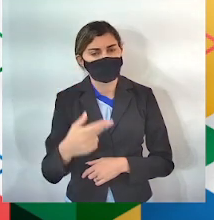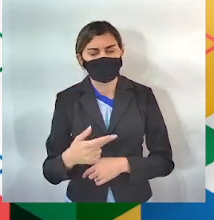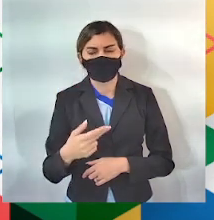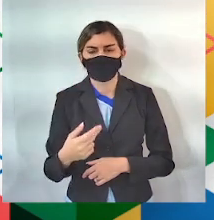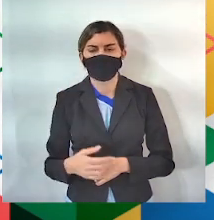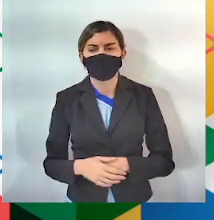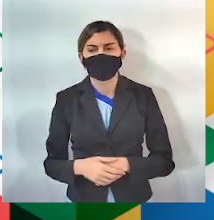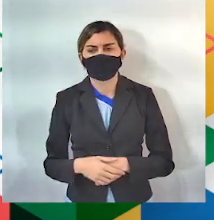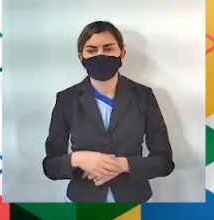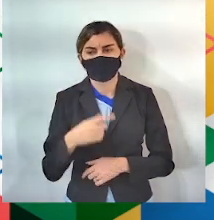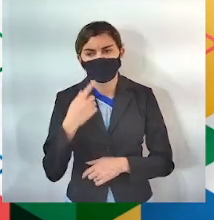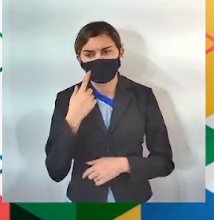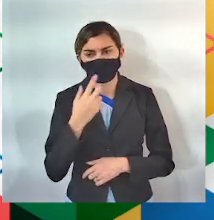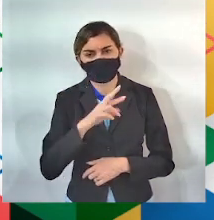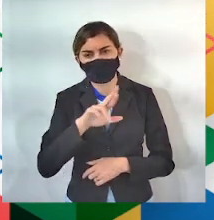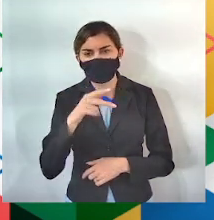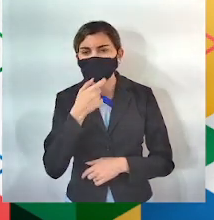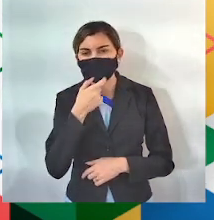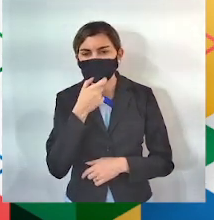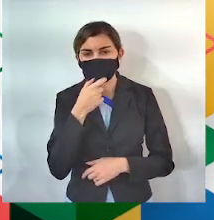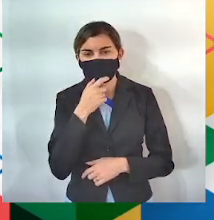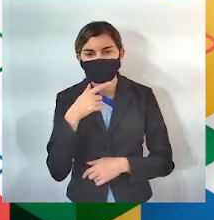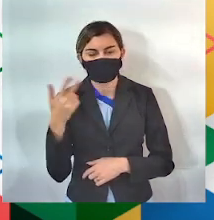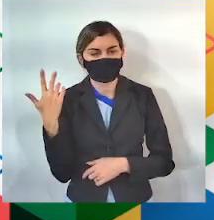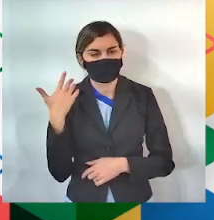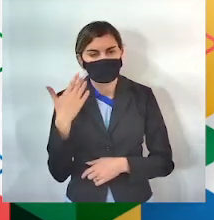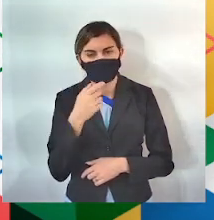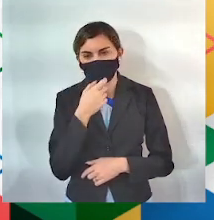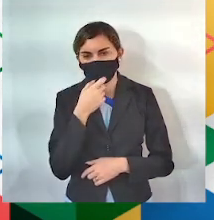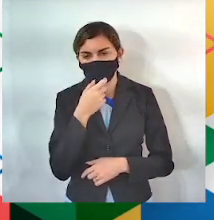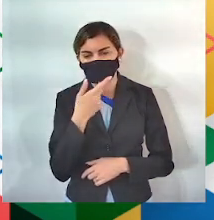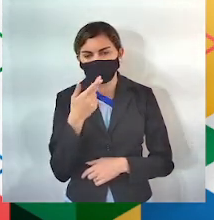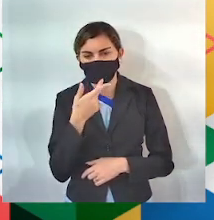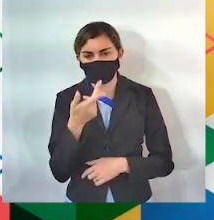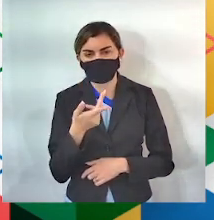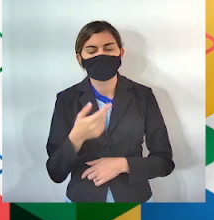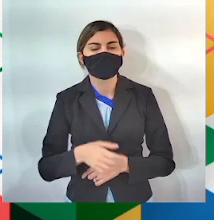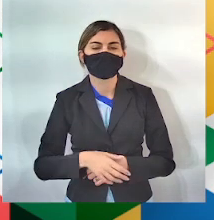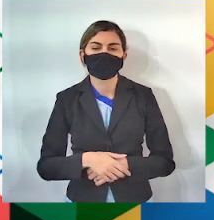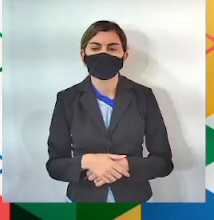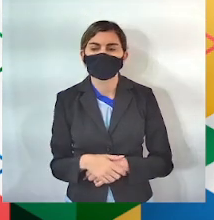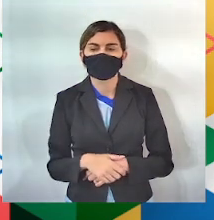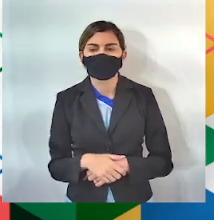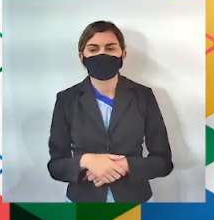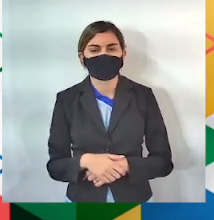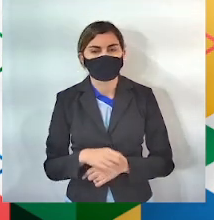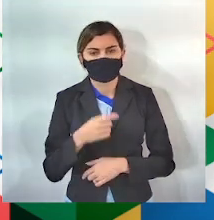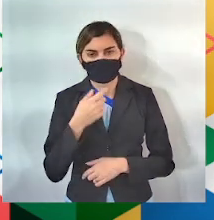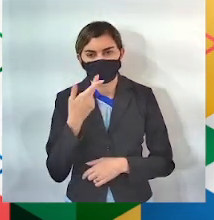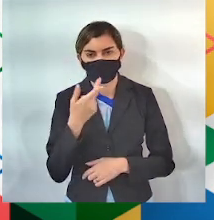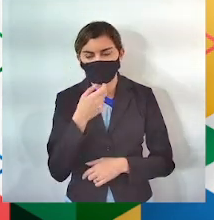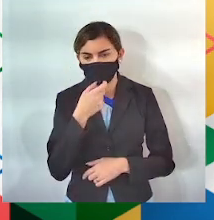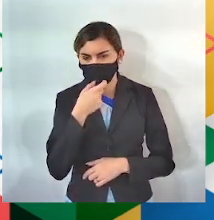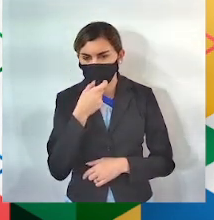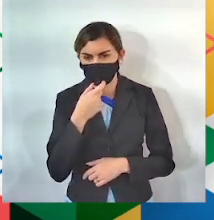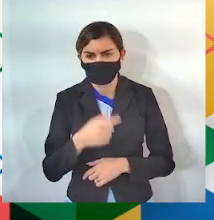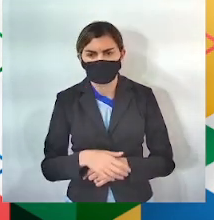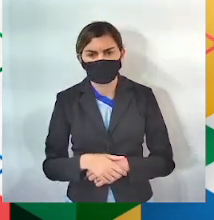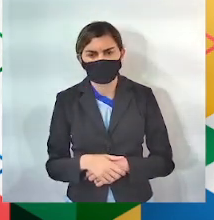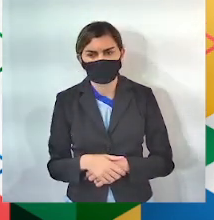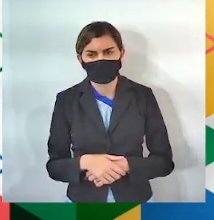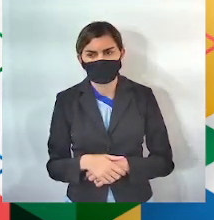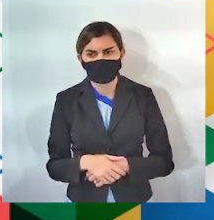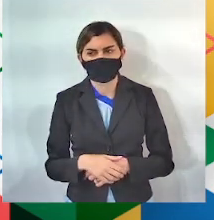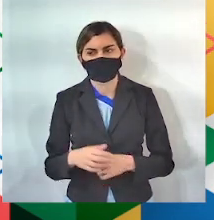we, us, you, you too, né? You também, they, them. Mas